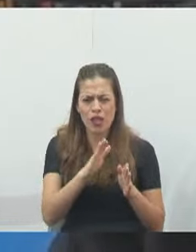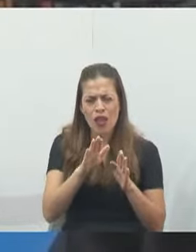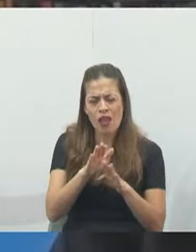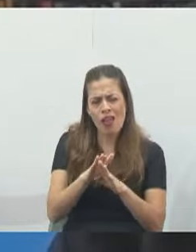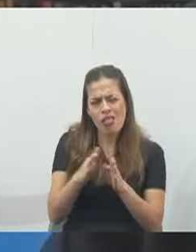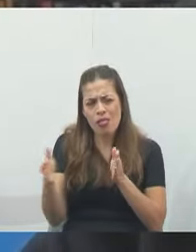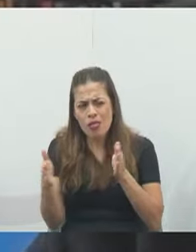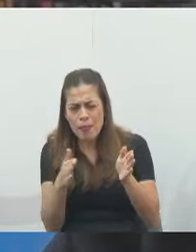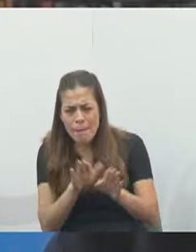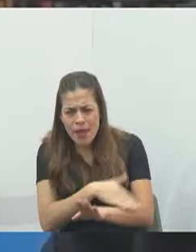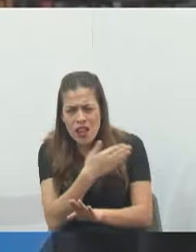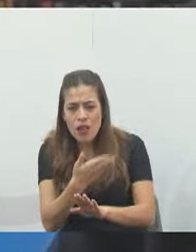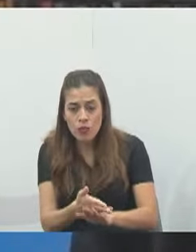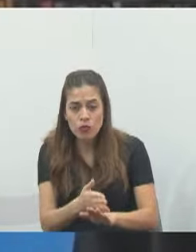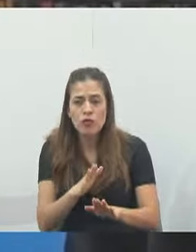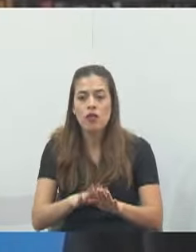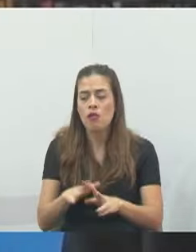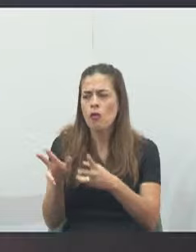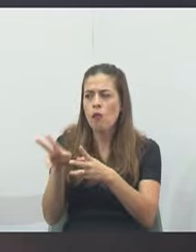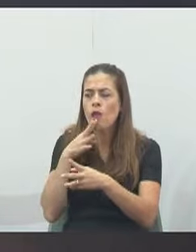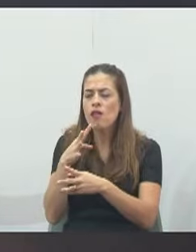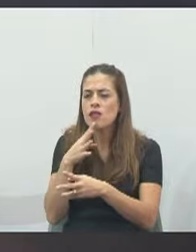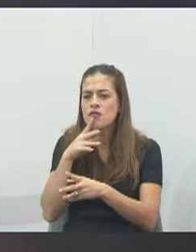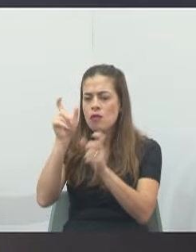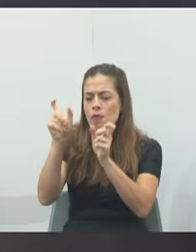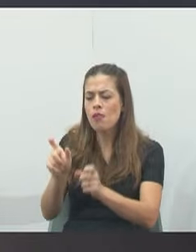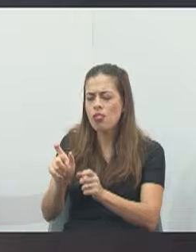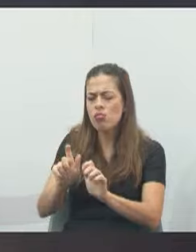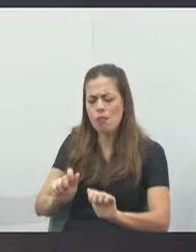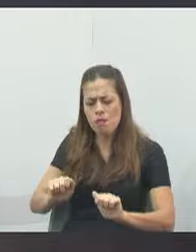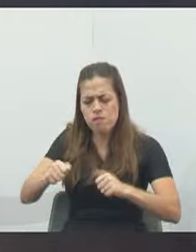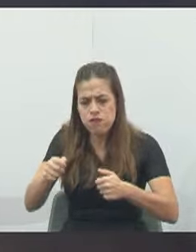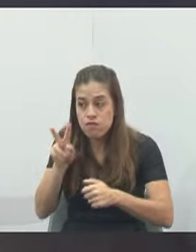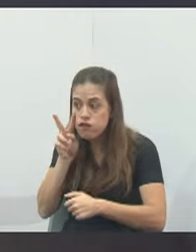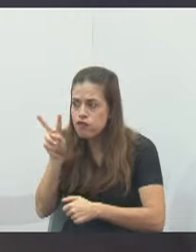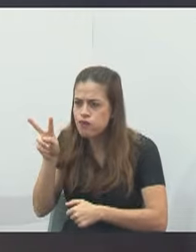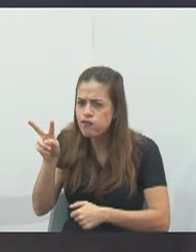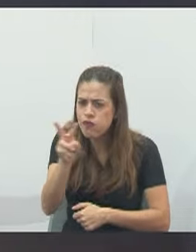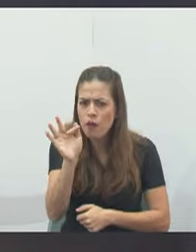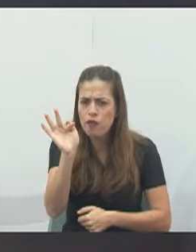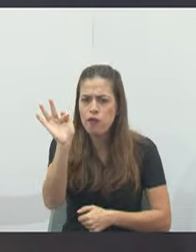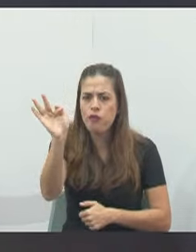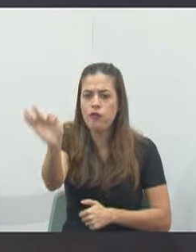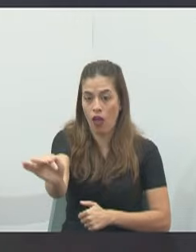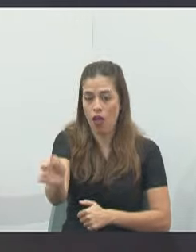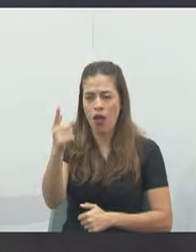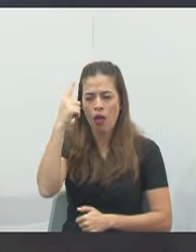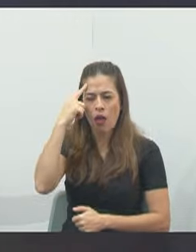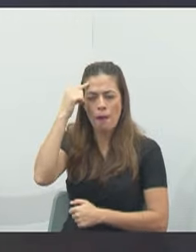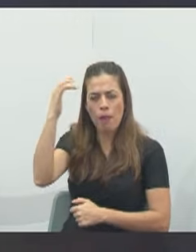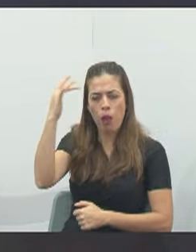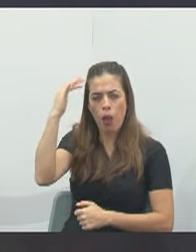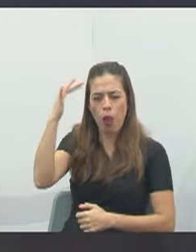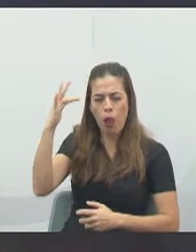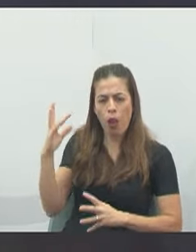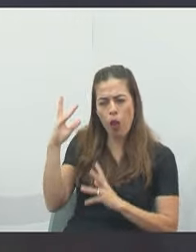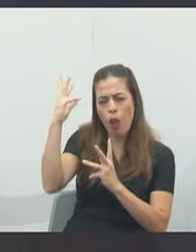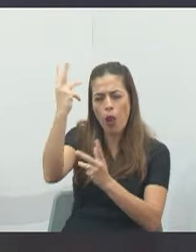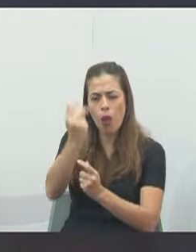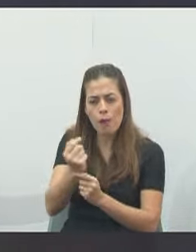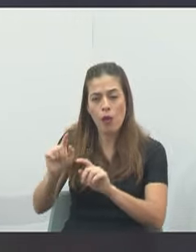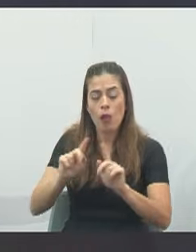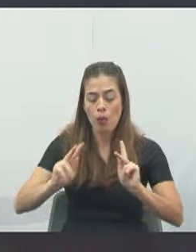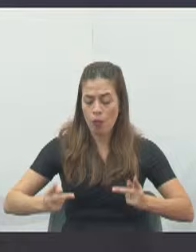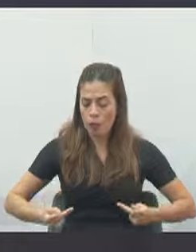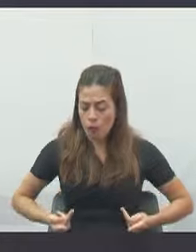homem determinado e muito visionário. O Fabrícios, ele sempre demonstrou um pensamento muito criativo e